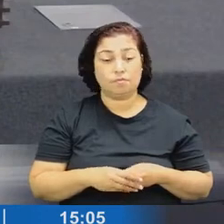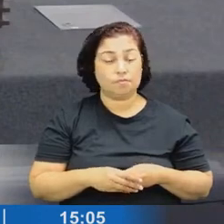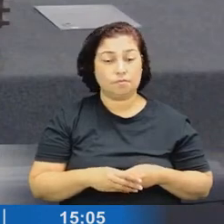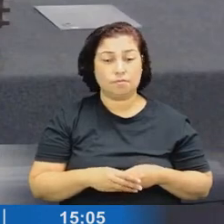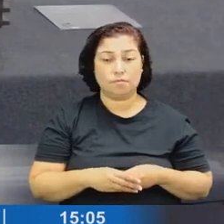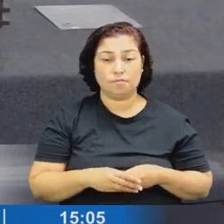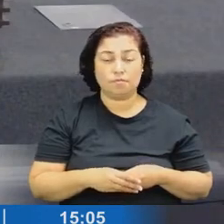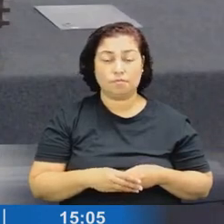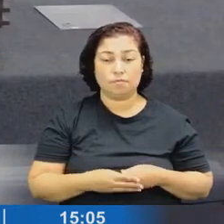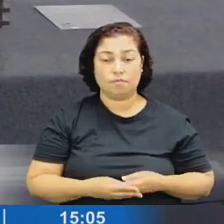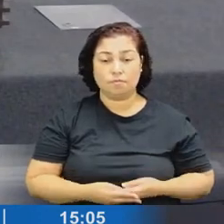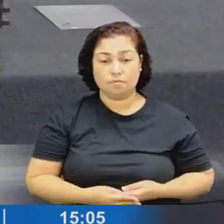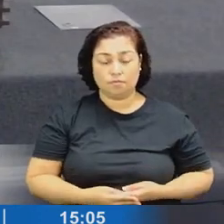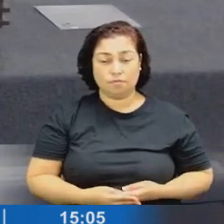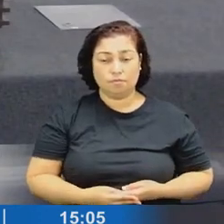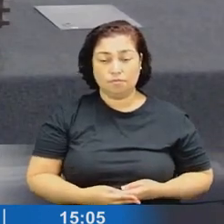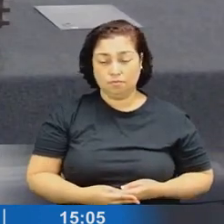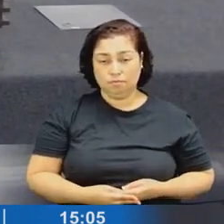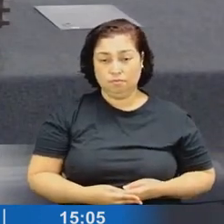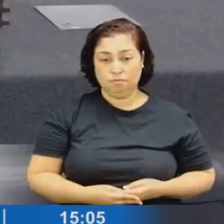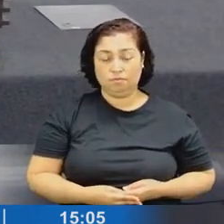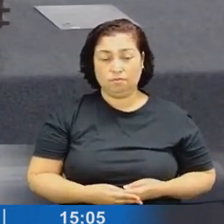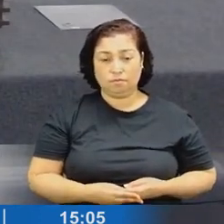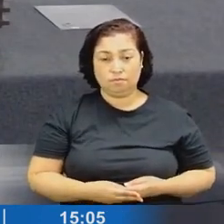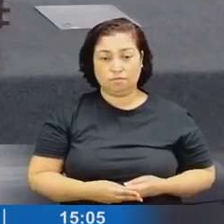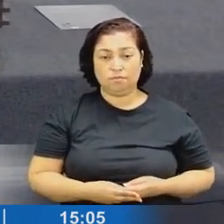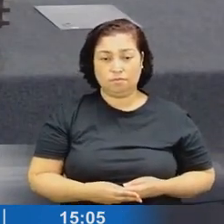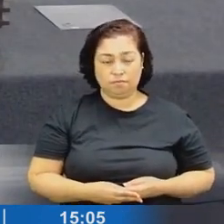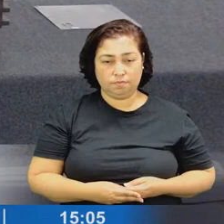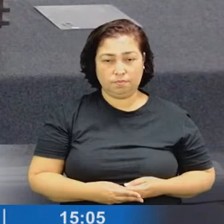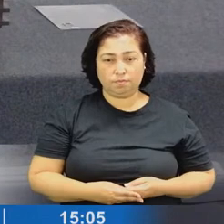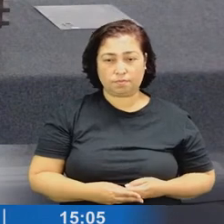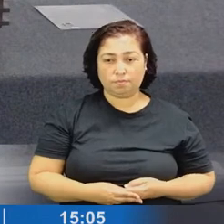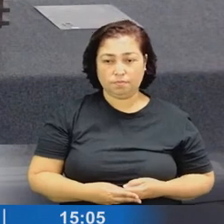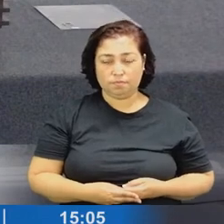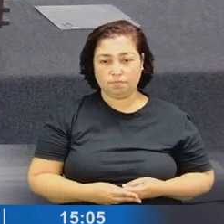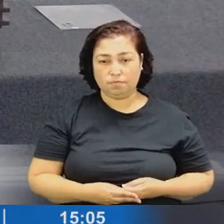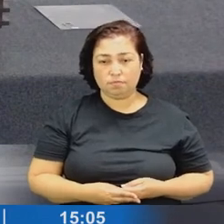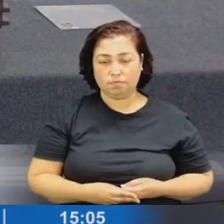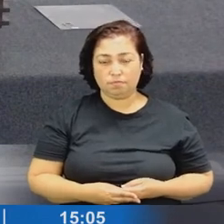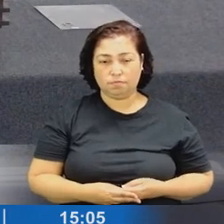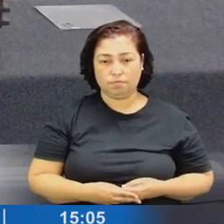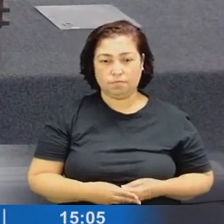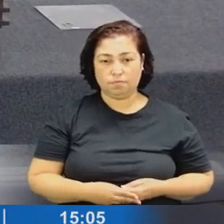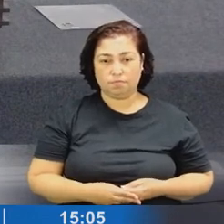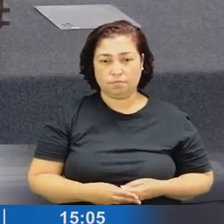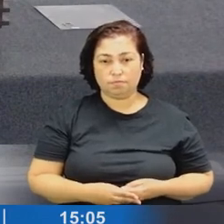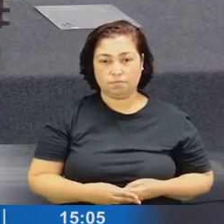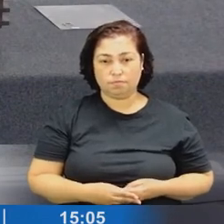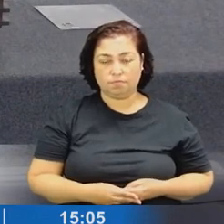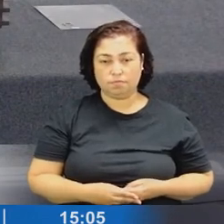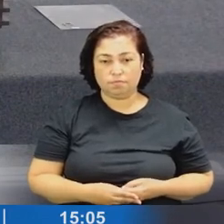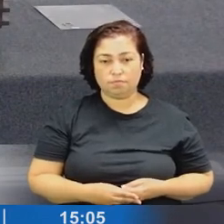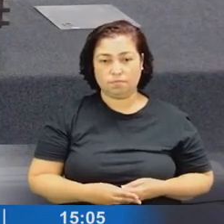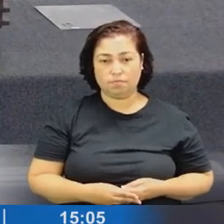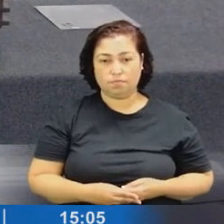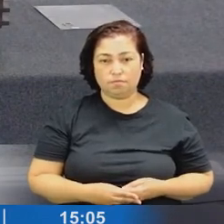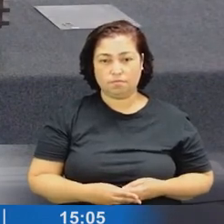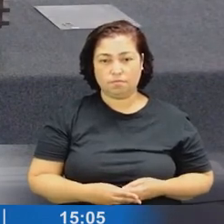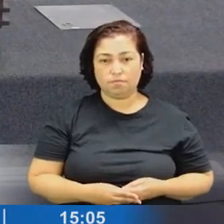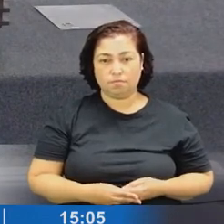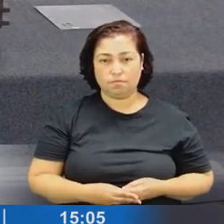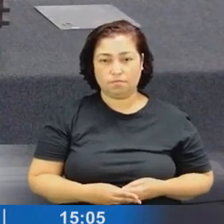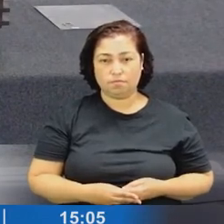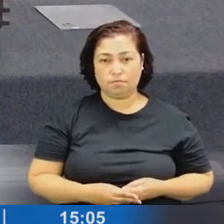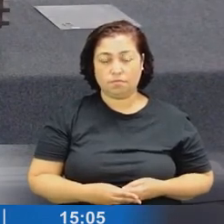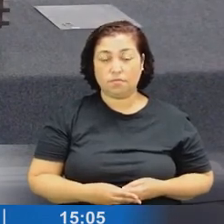vamos lá ok isso aqui da primeira né que fez algumas apresentações é que sou eu quem não me conhece